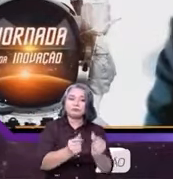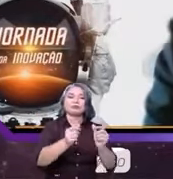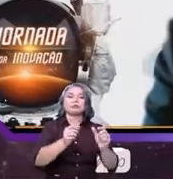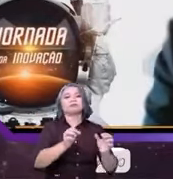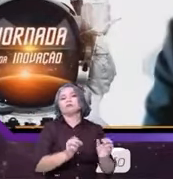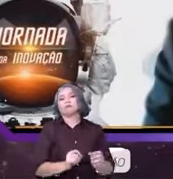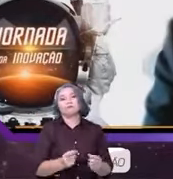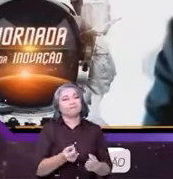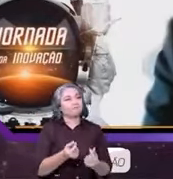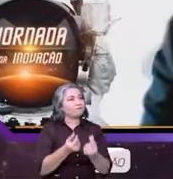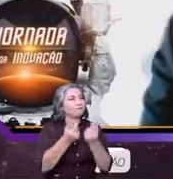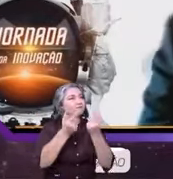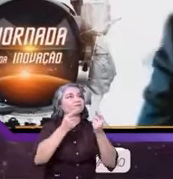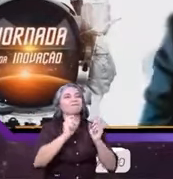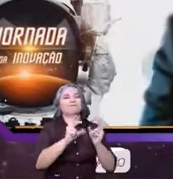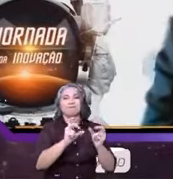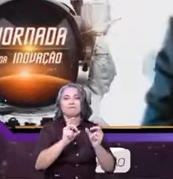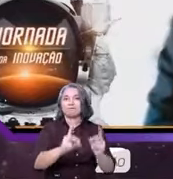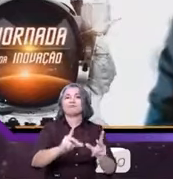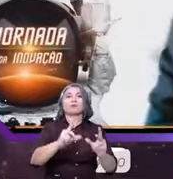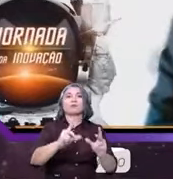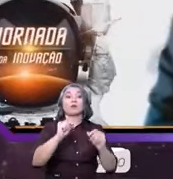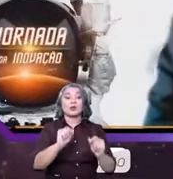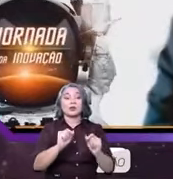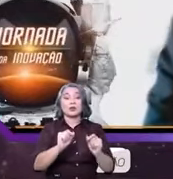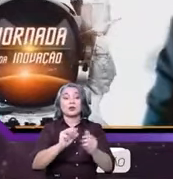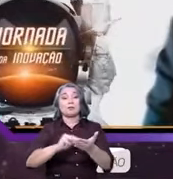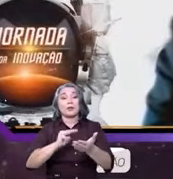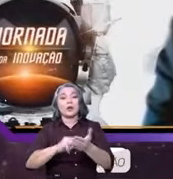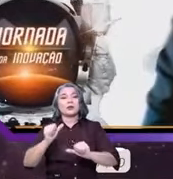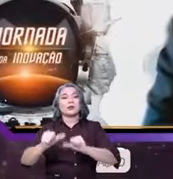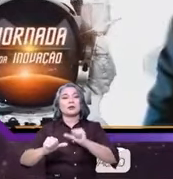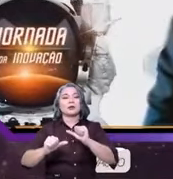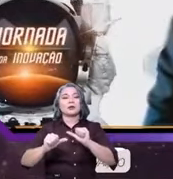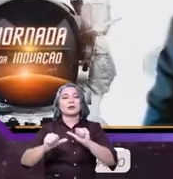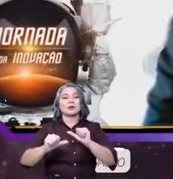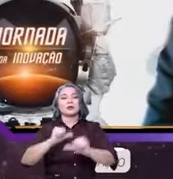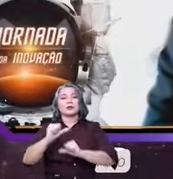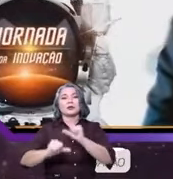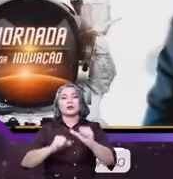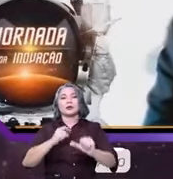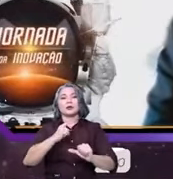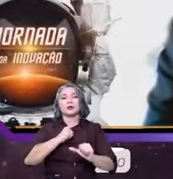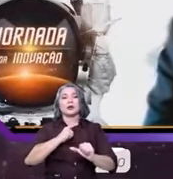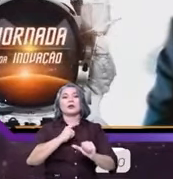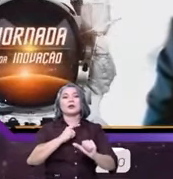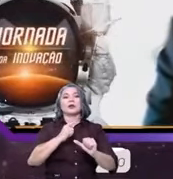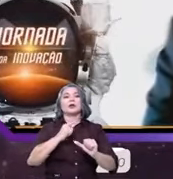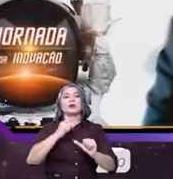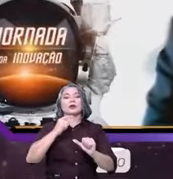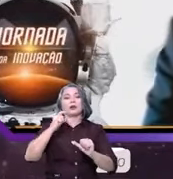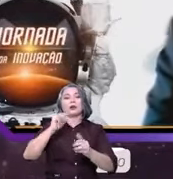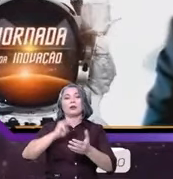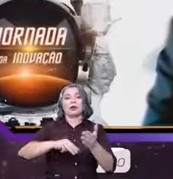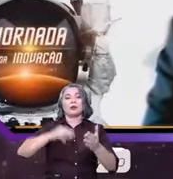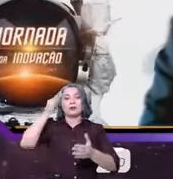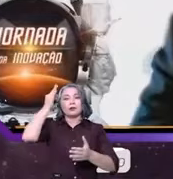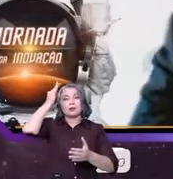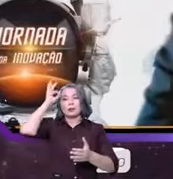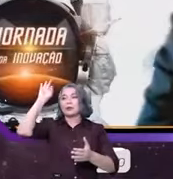instrumento de transformação da nossa realidade, uma ferramenta que pode ser utilizada